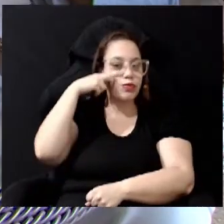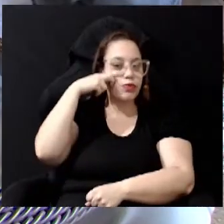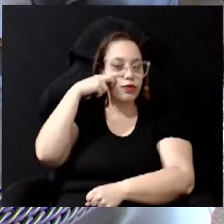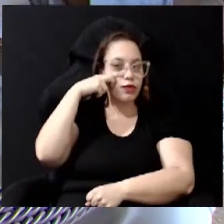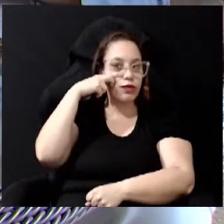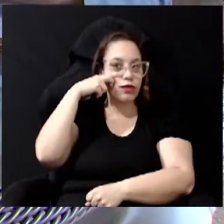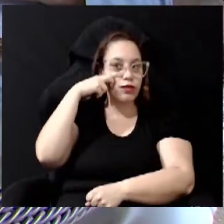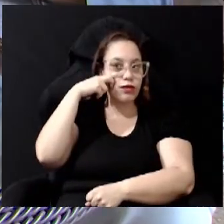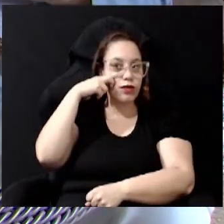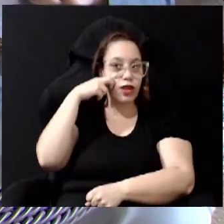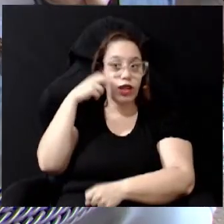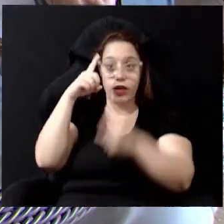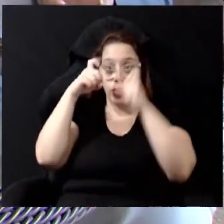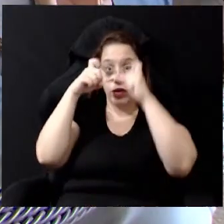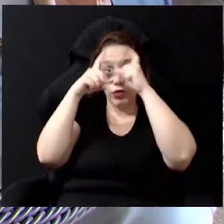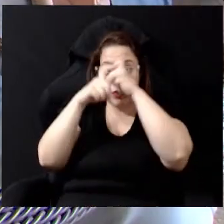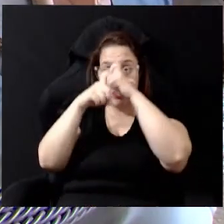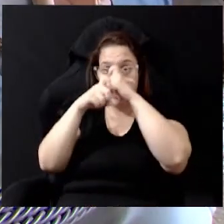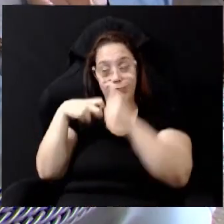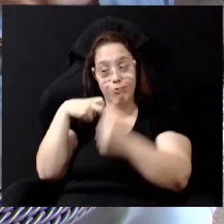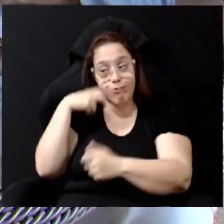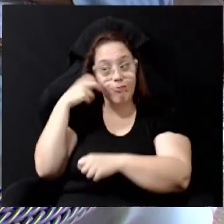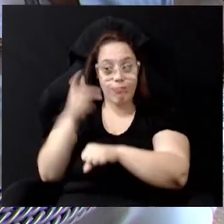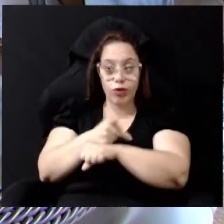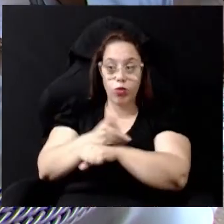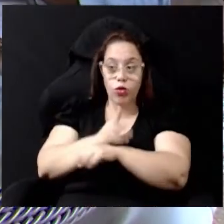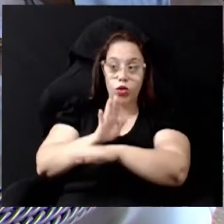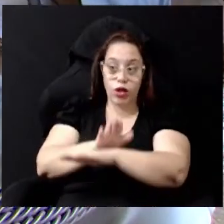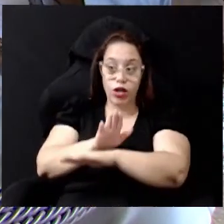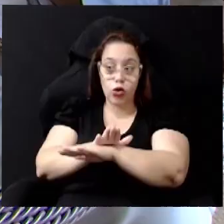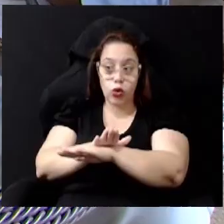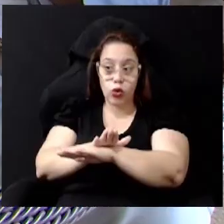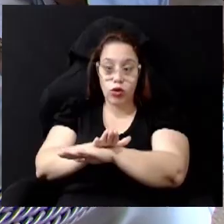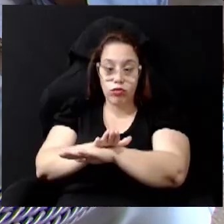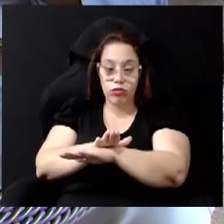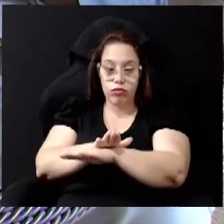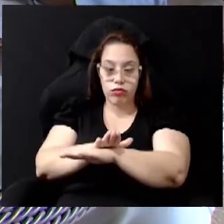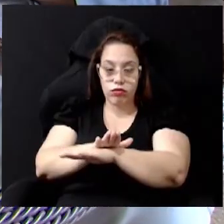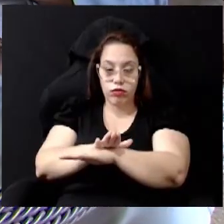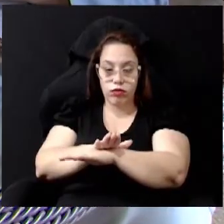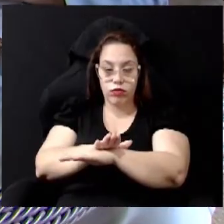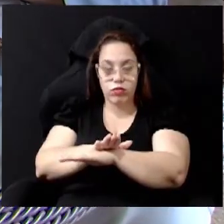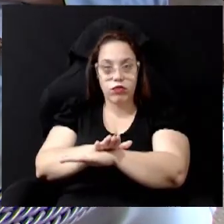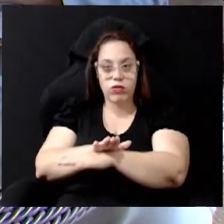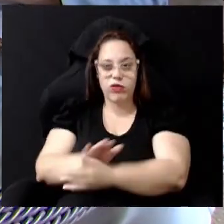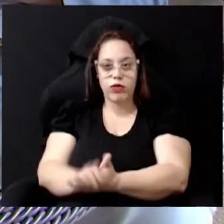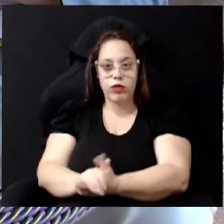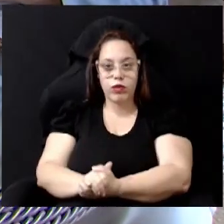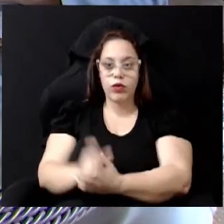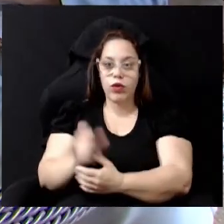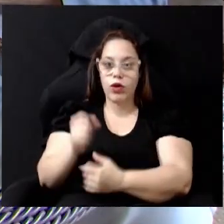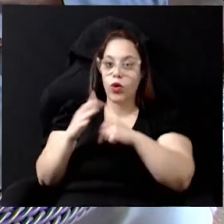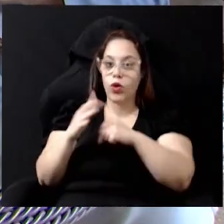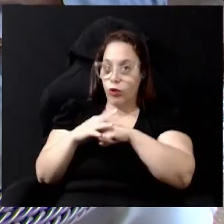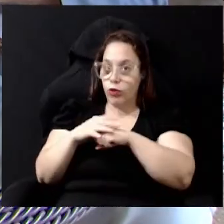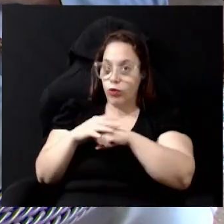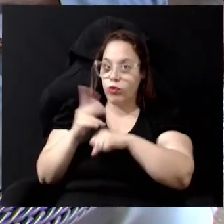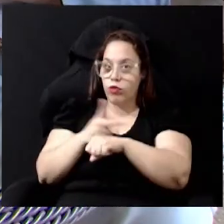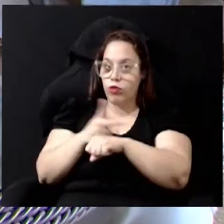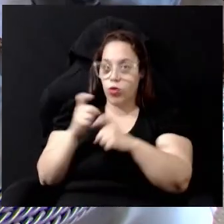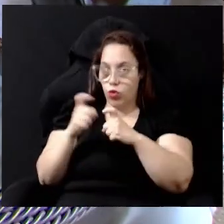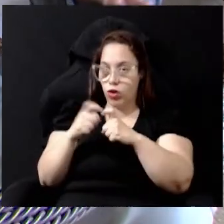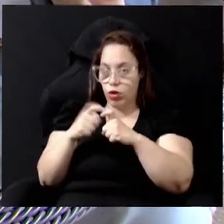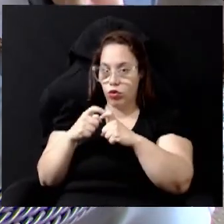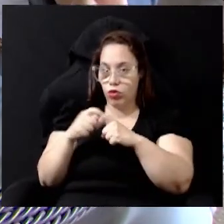difícil e tem vergonha de procurar ajuda profissional. Assim como a pessoa às vezes está com algum tipo de doença e tem que procurar o médico para tratar da